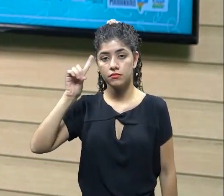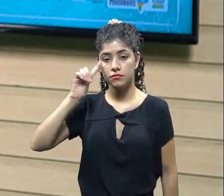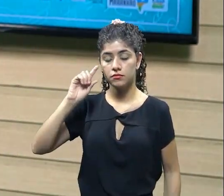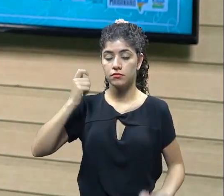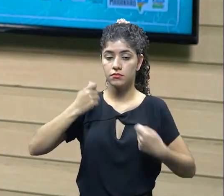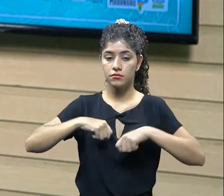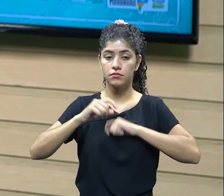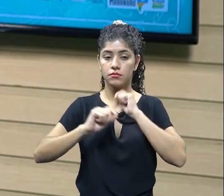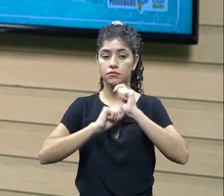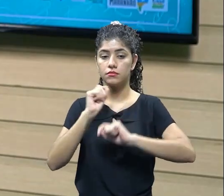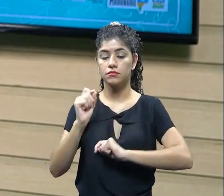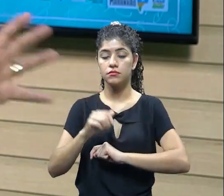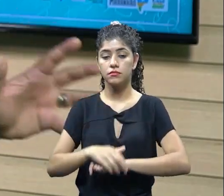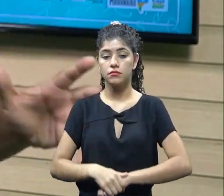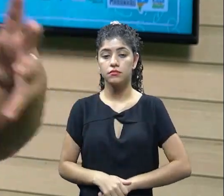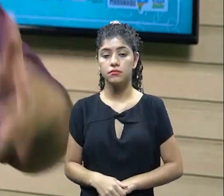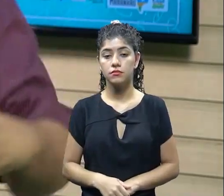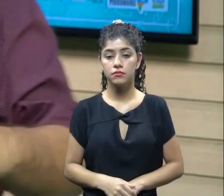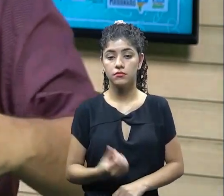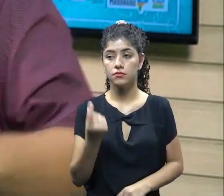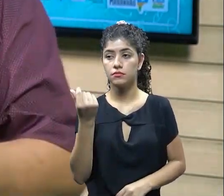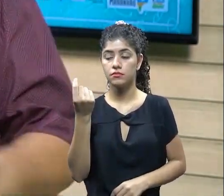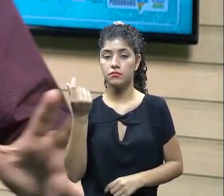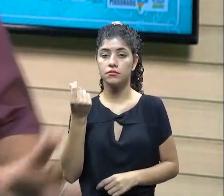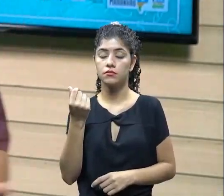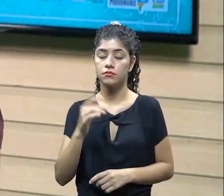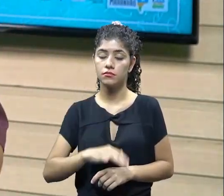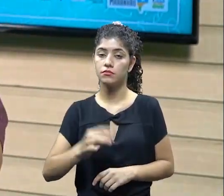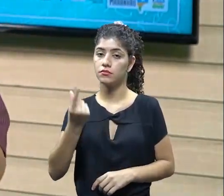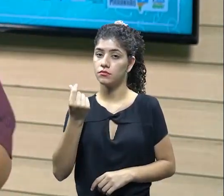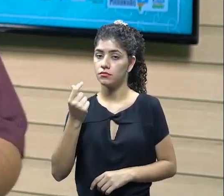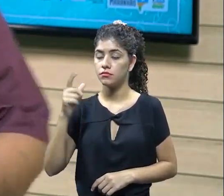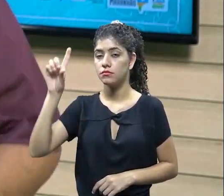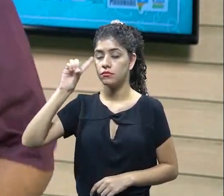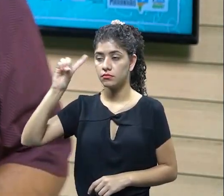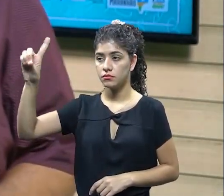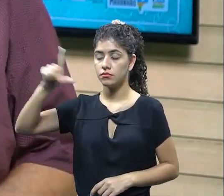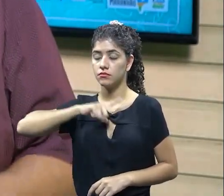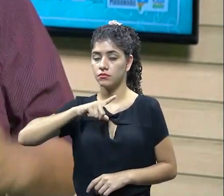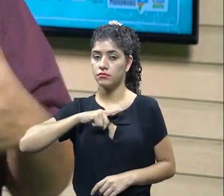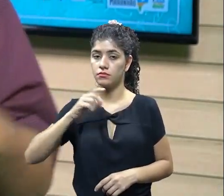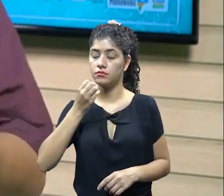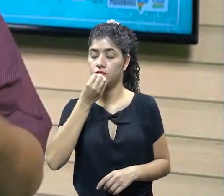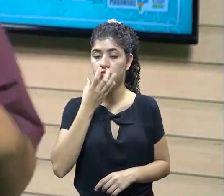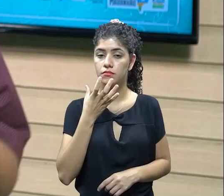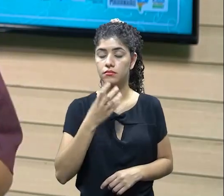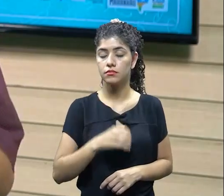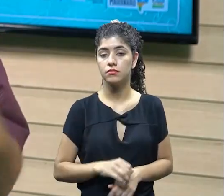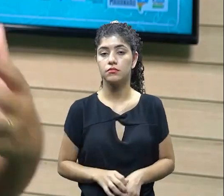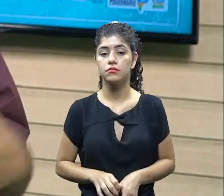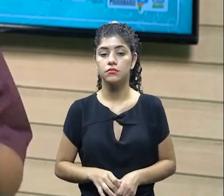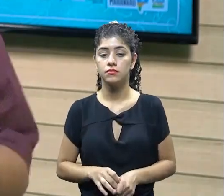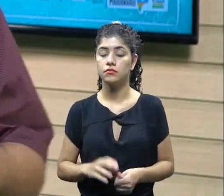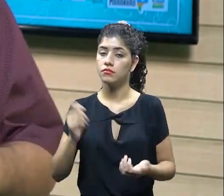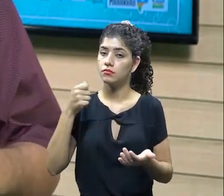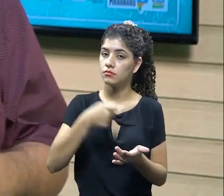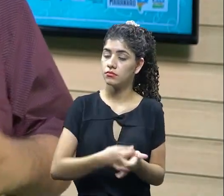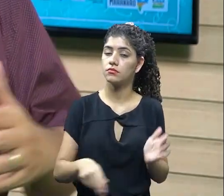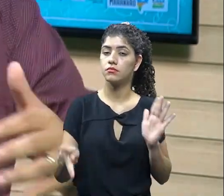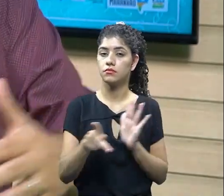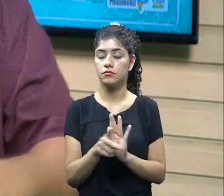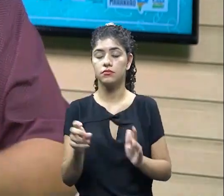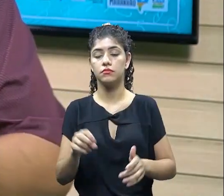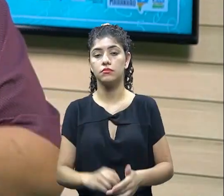temos que estar faturando tanto por dia para que ela tenha liquidez, ou seja, ela consiga sustentar e pagar suas